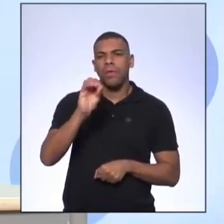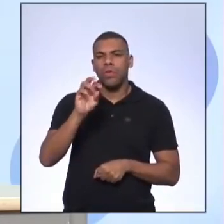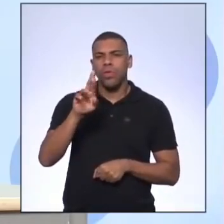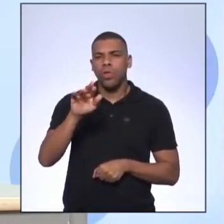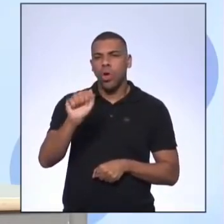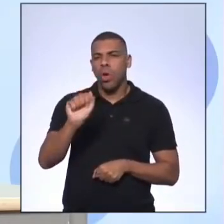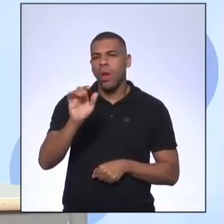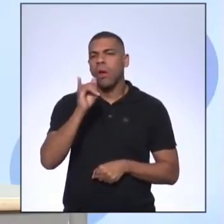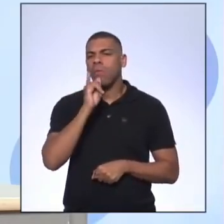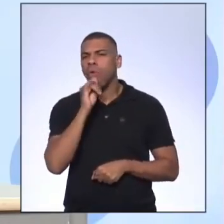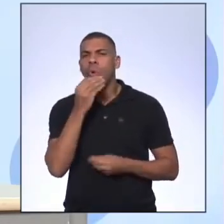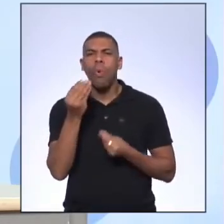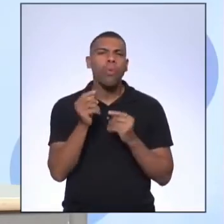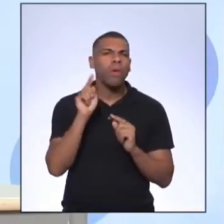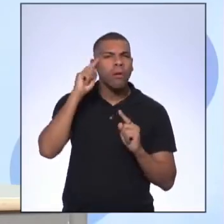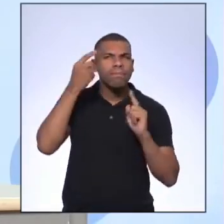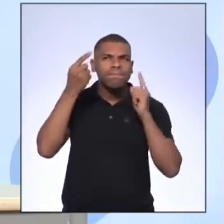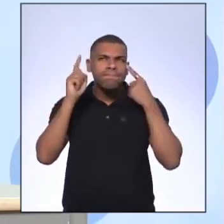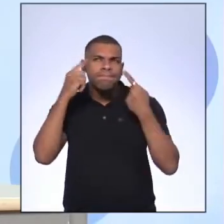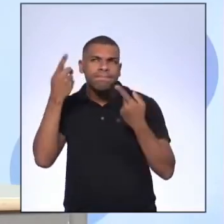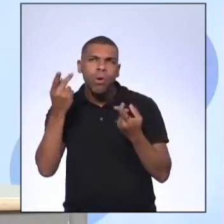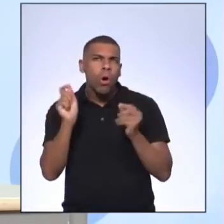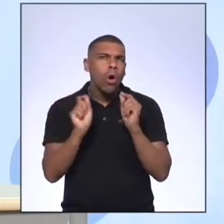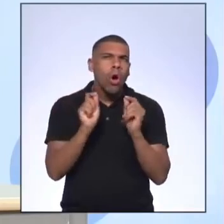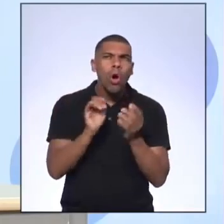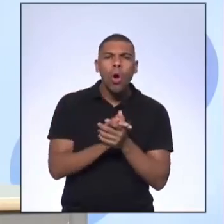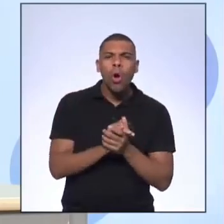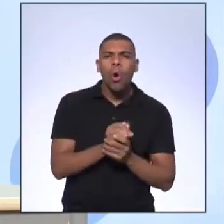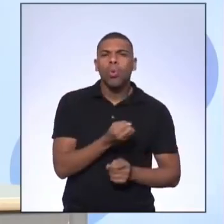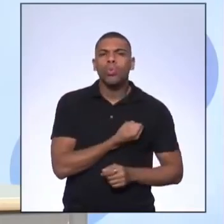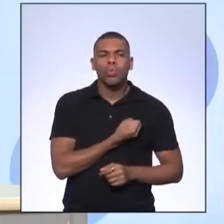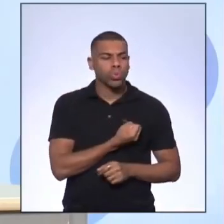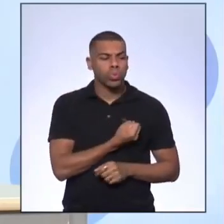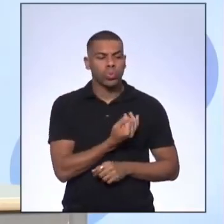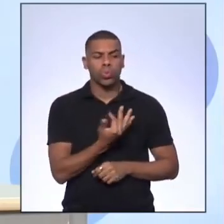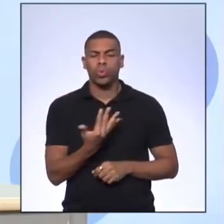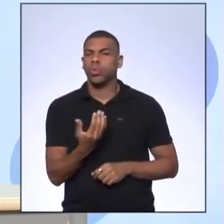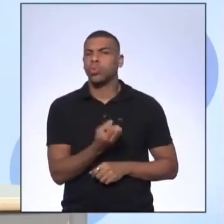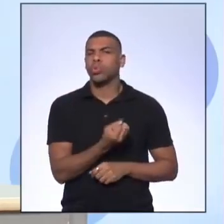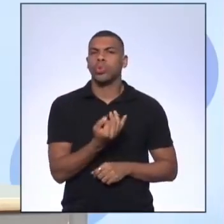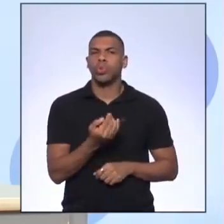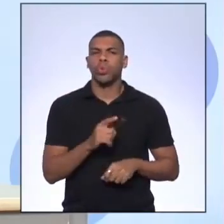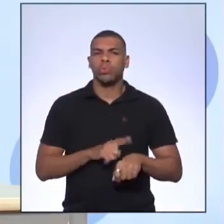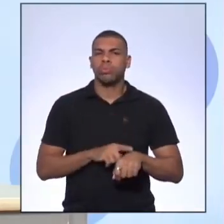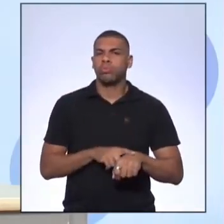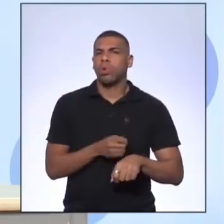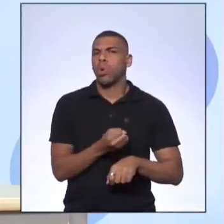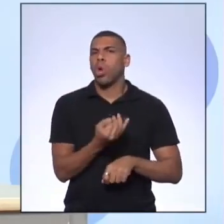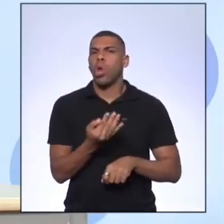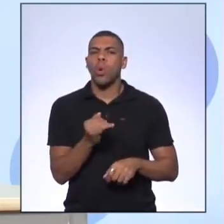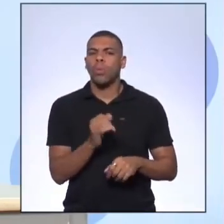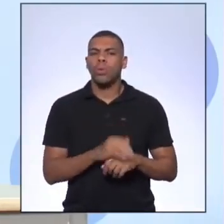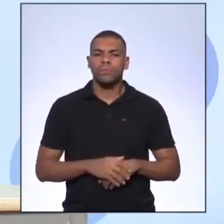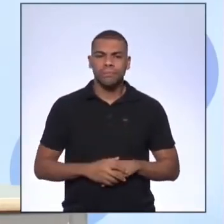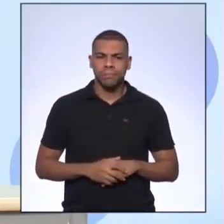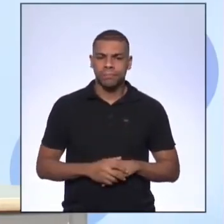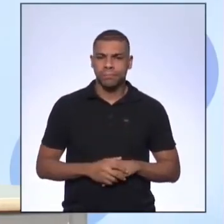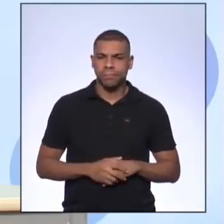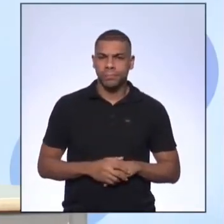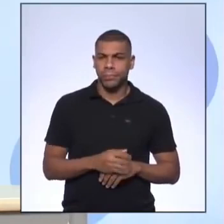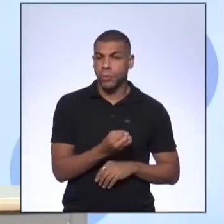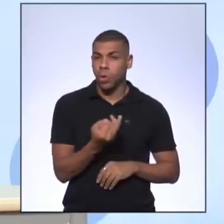que seria uma pós-intervenção, alguns alunos perguntando sobre o número de linhas na redação do Enem. Várias perguntas que eu tenho certeza que